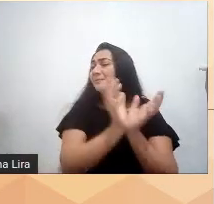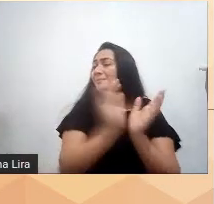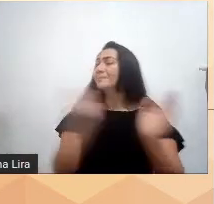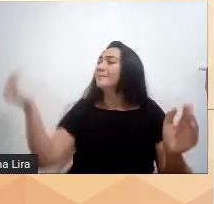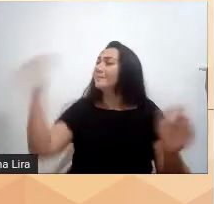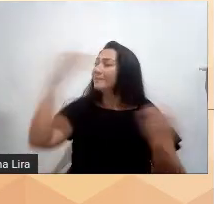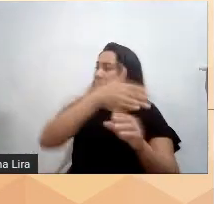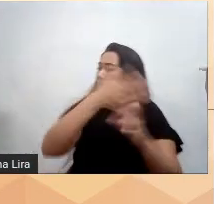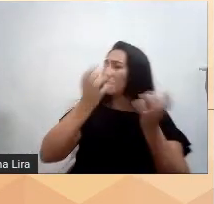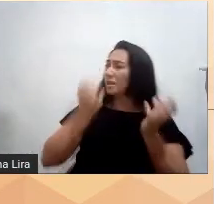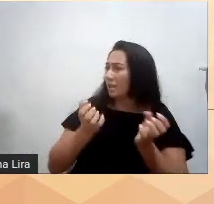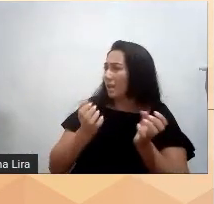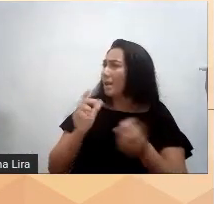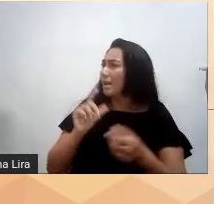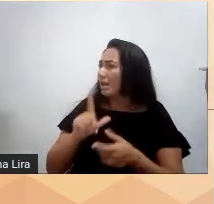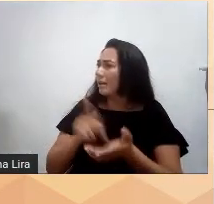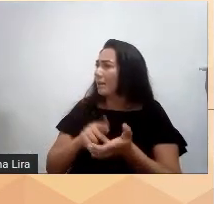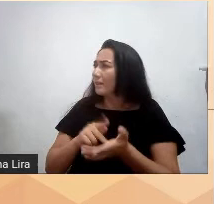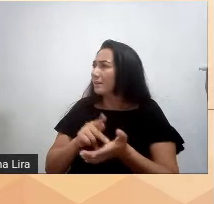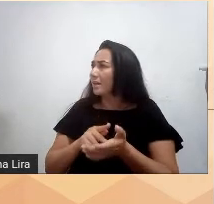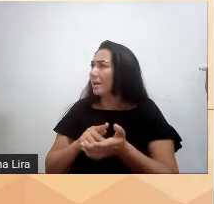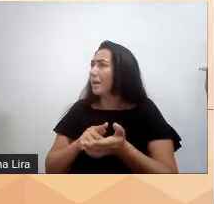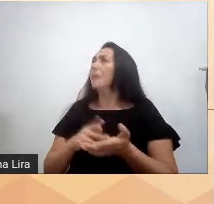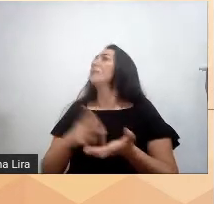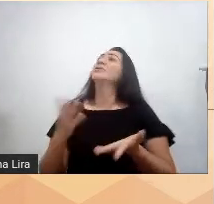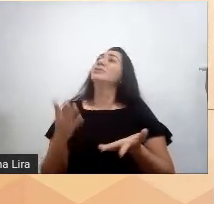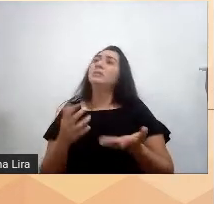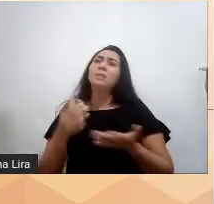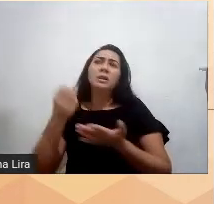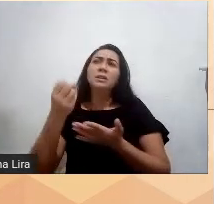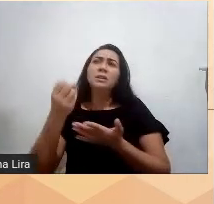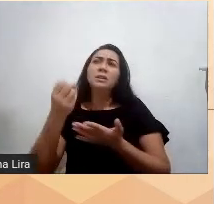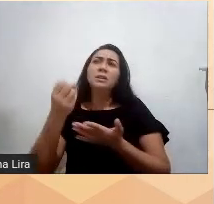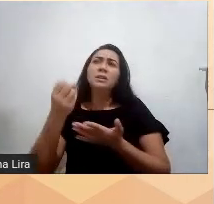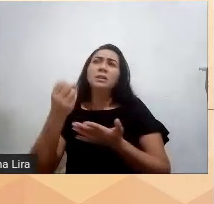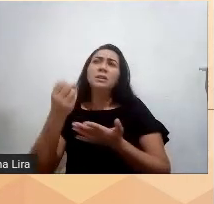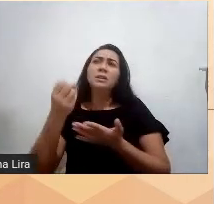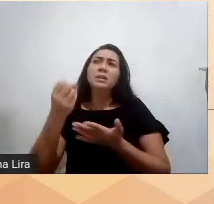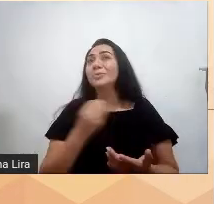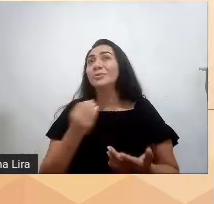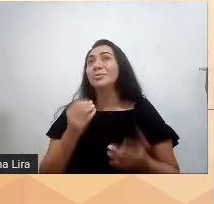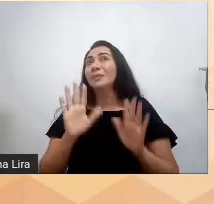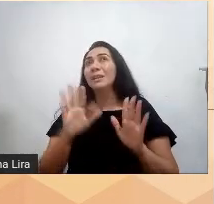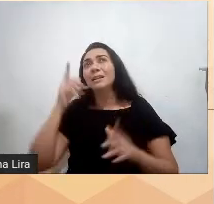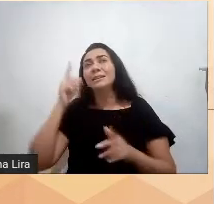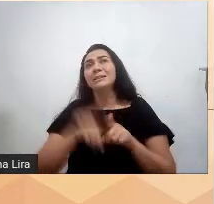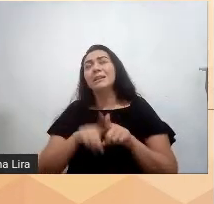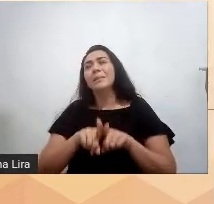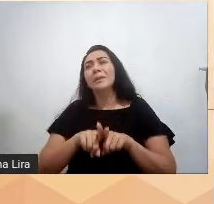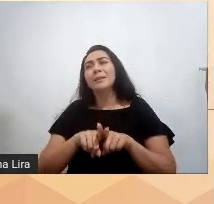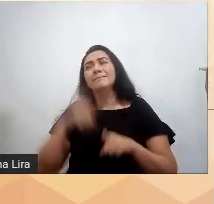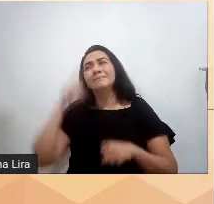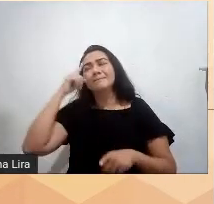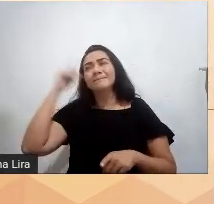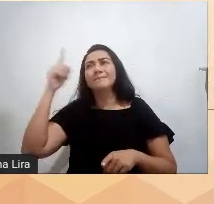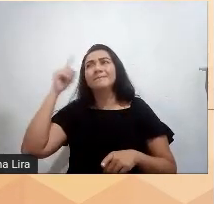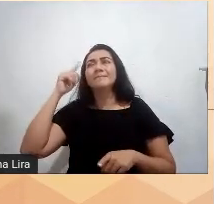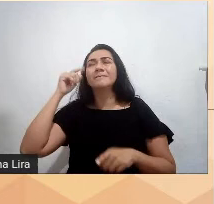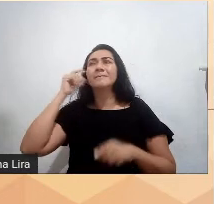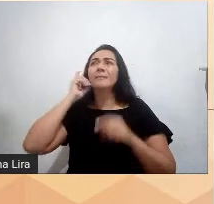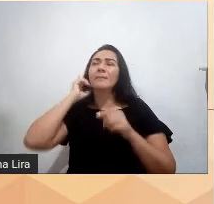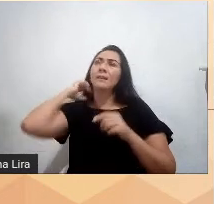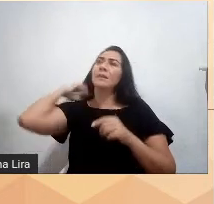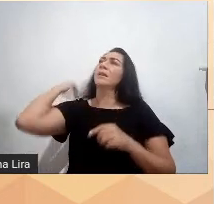eu elaboro o projeto, eu também tenho que pensar um pouco naquele que vai incentivar, naquele que vai aportar o meu projeto,